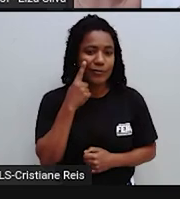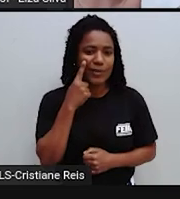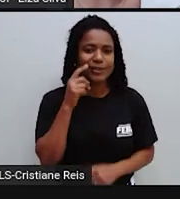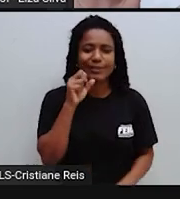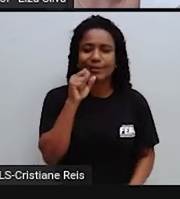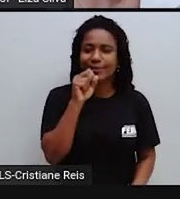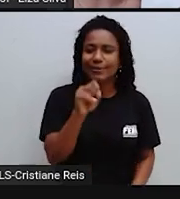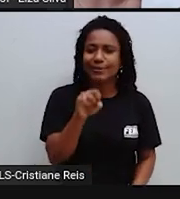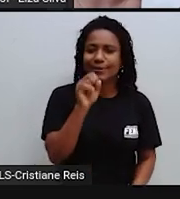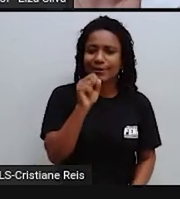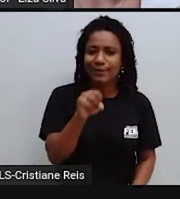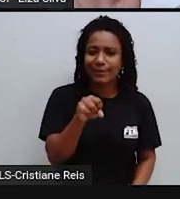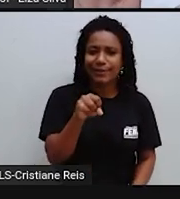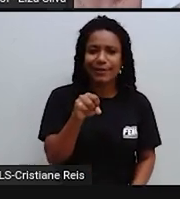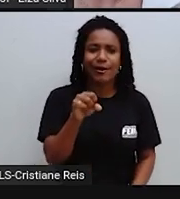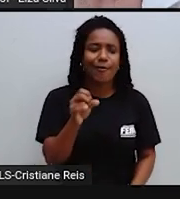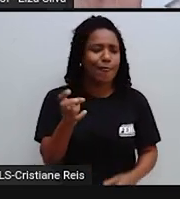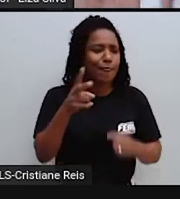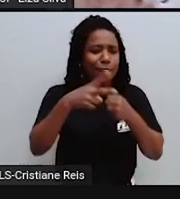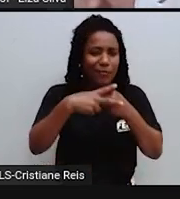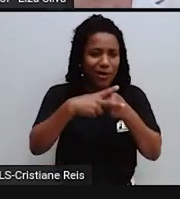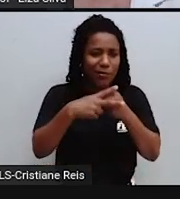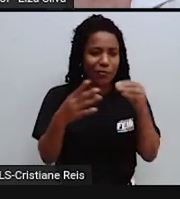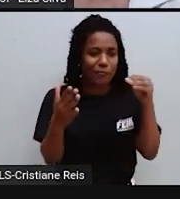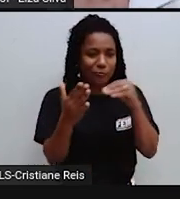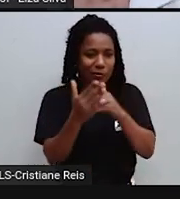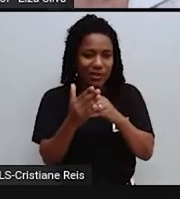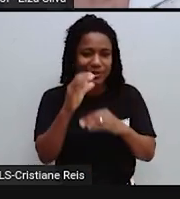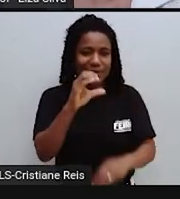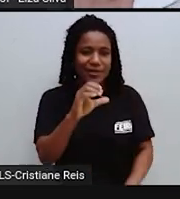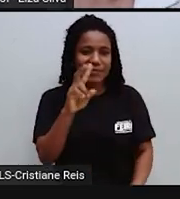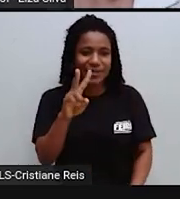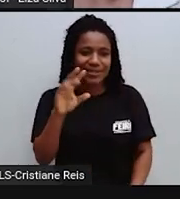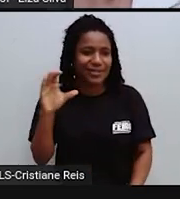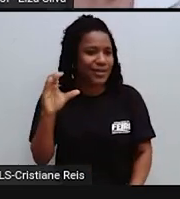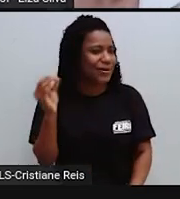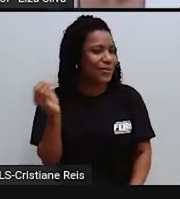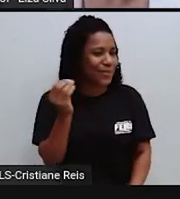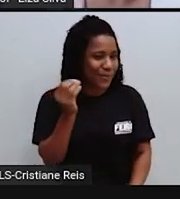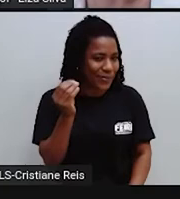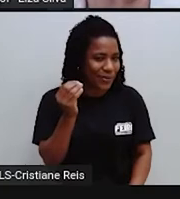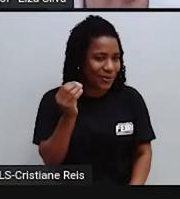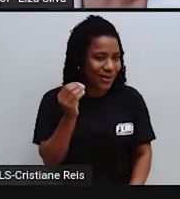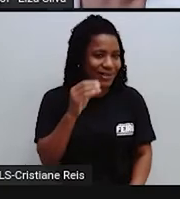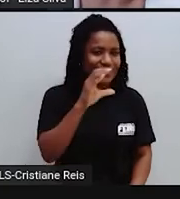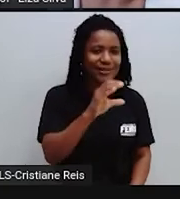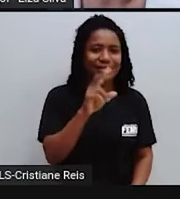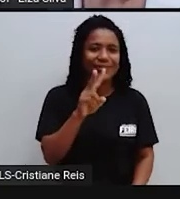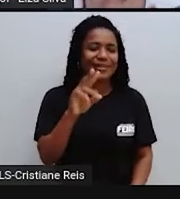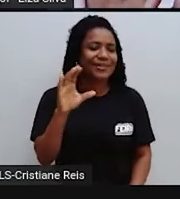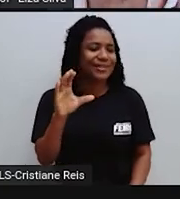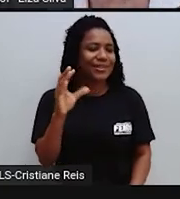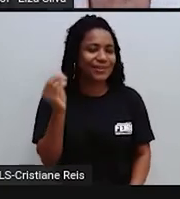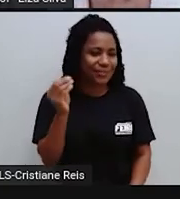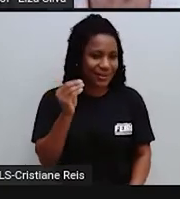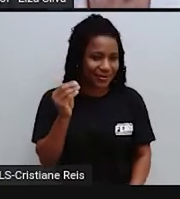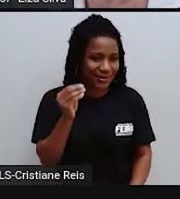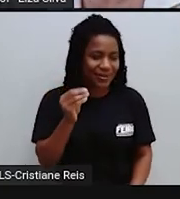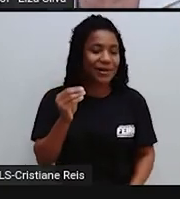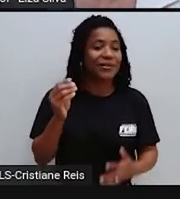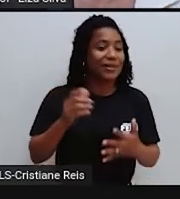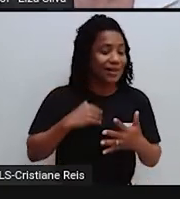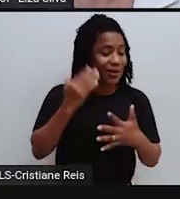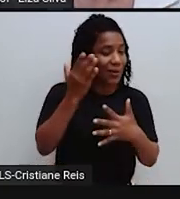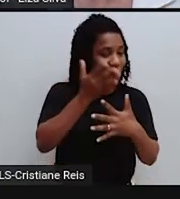que é este CVC? É quando, no finalzinho do verbo, as últimas letras seguem esta ordem. Primeiro a